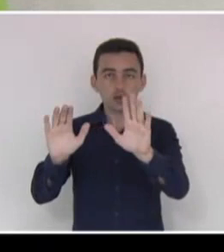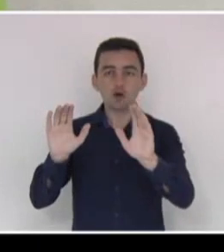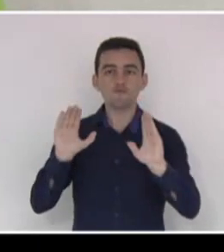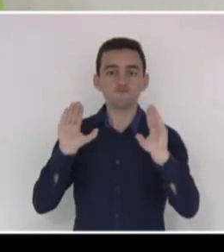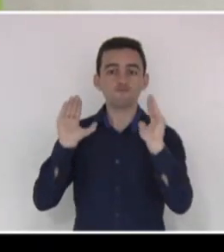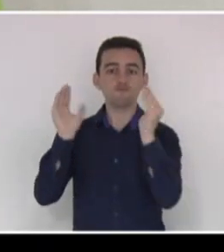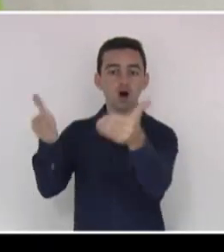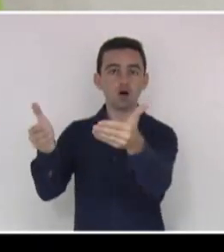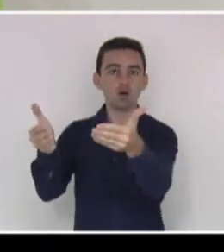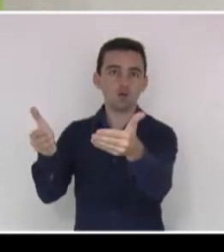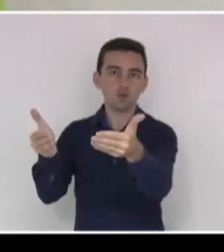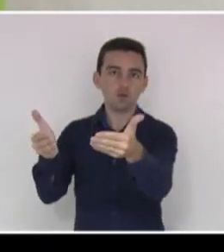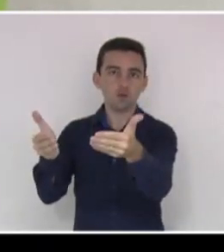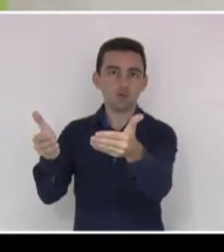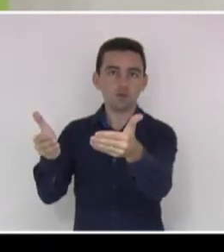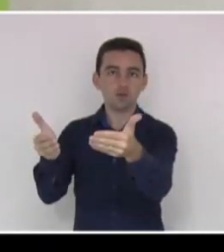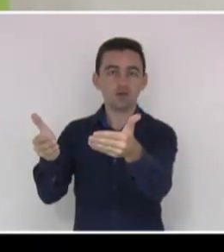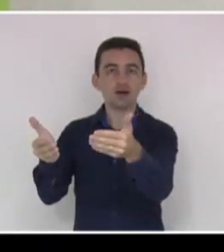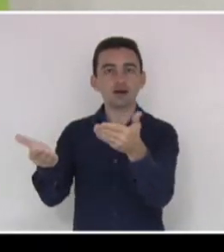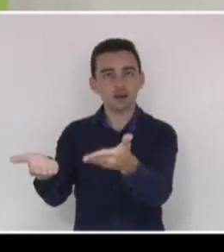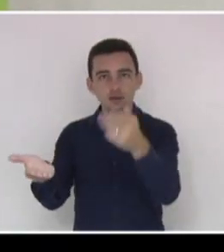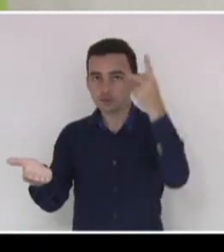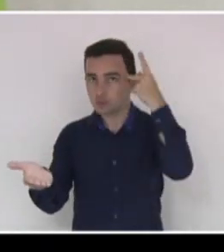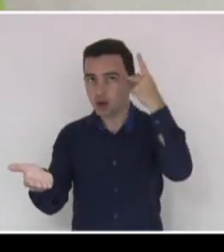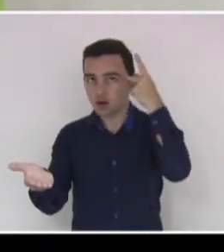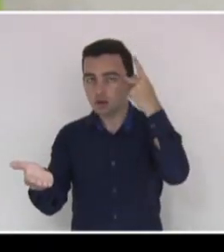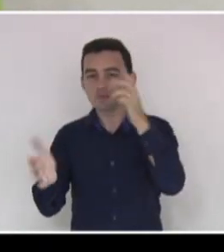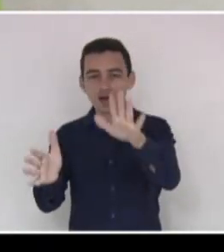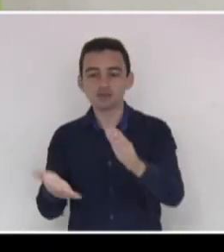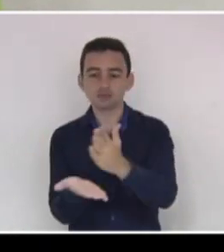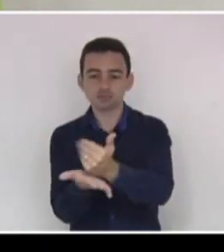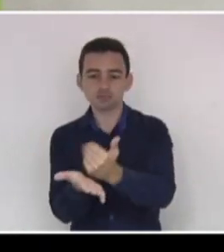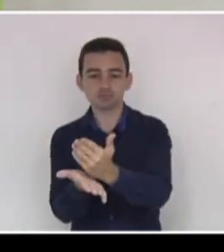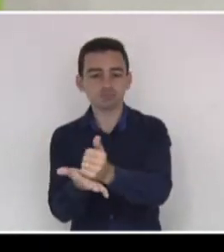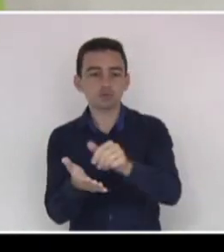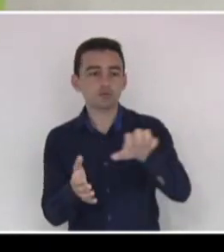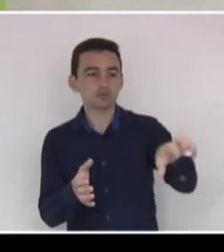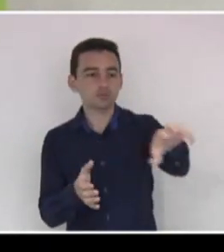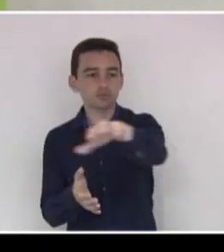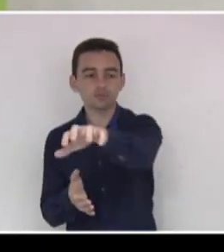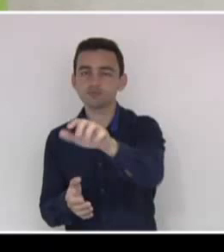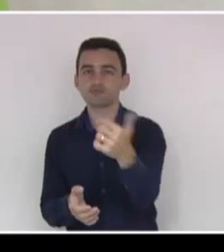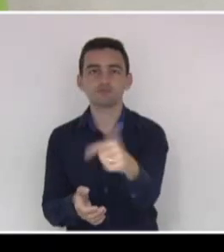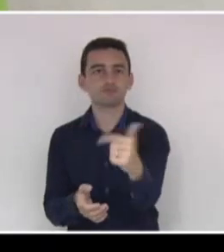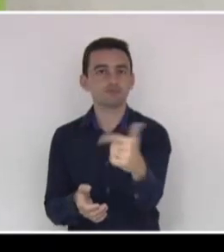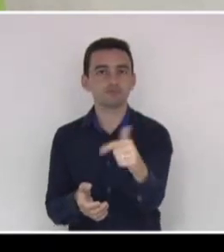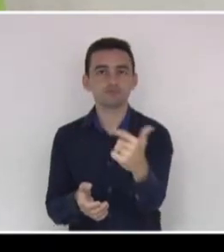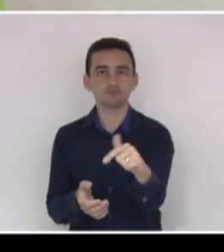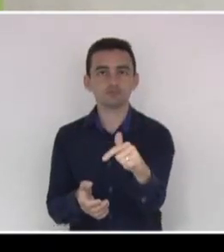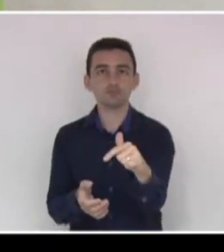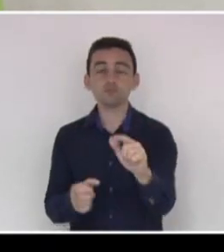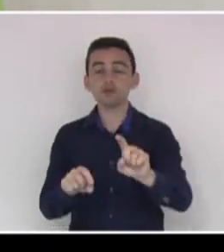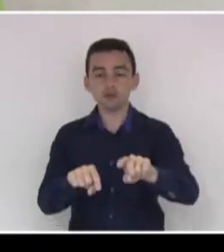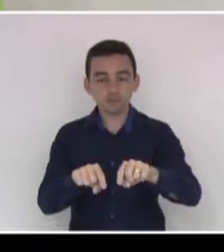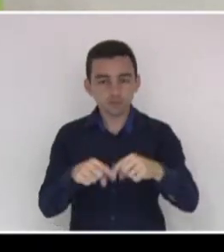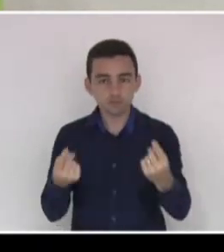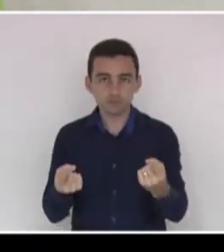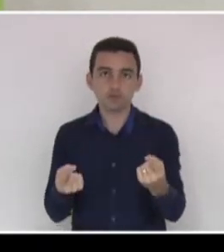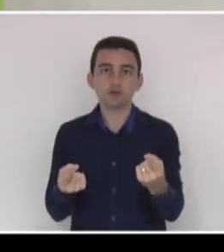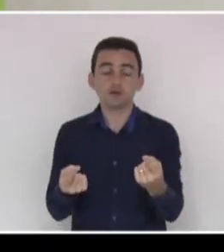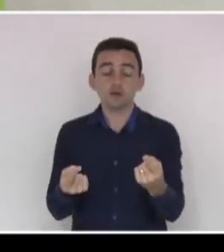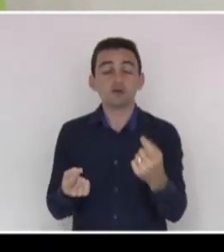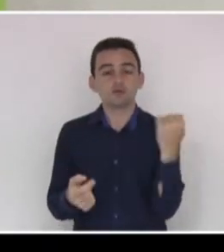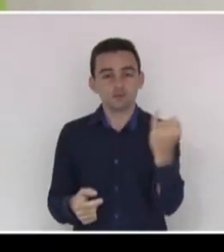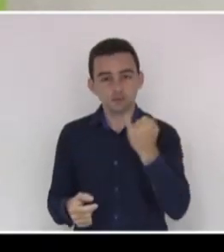nesses municípios e não distribuído aos demais. É importante destacar que, nessa luta